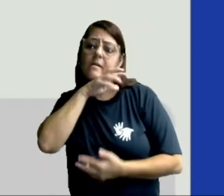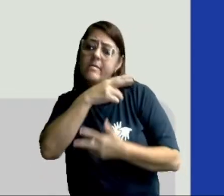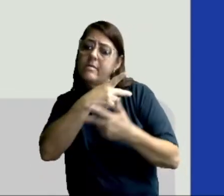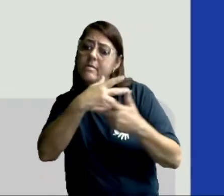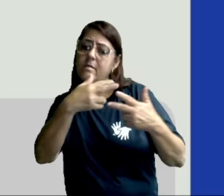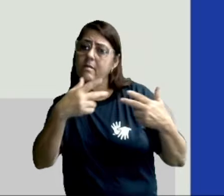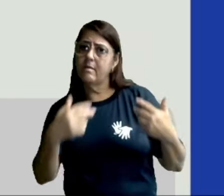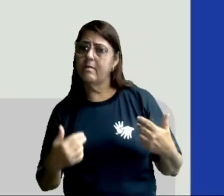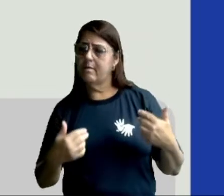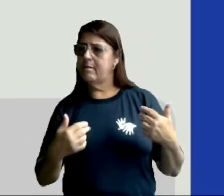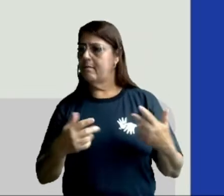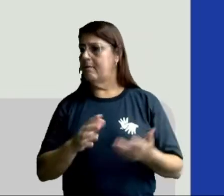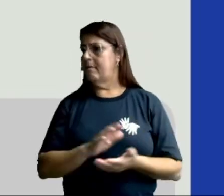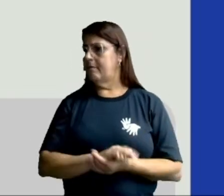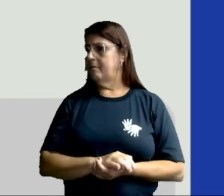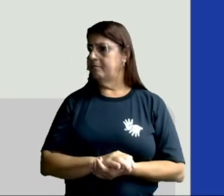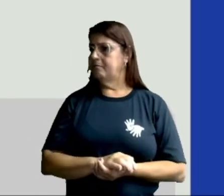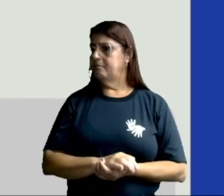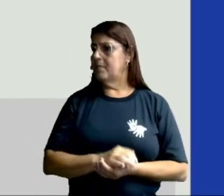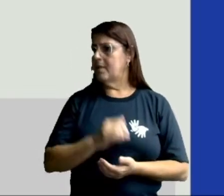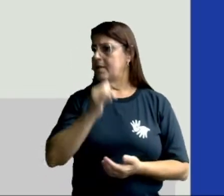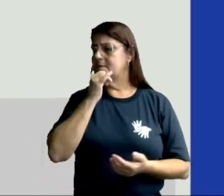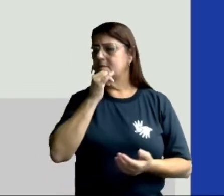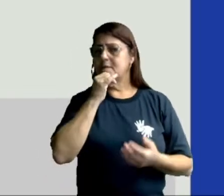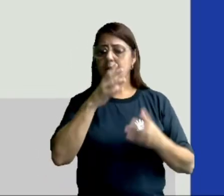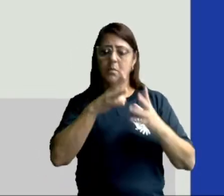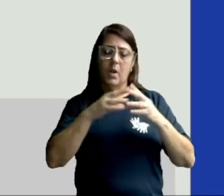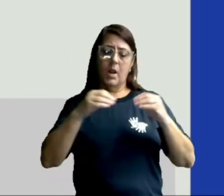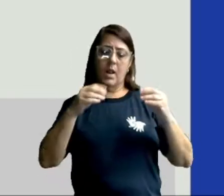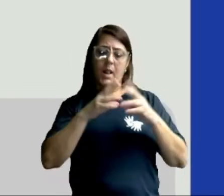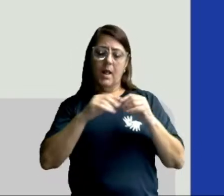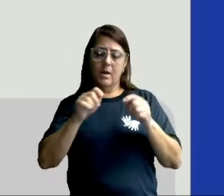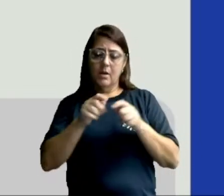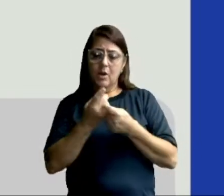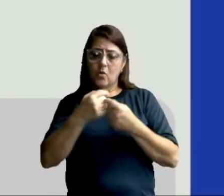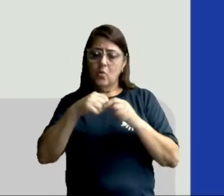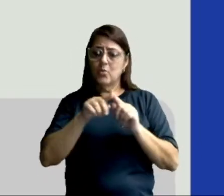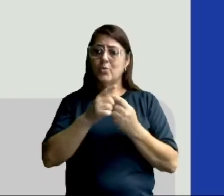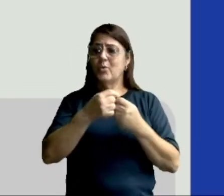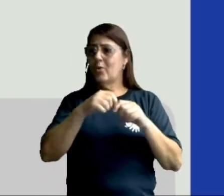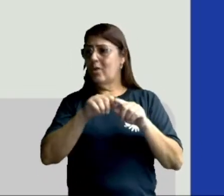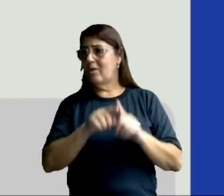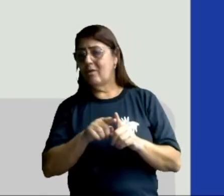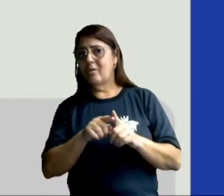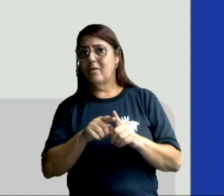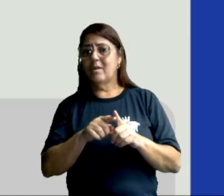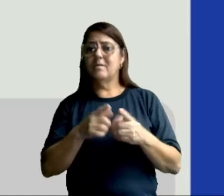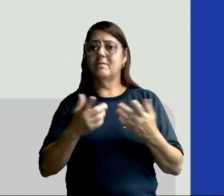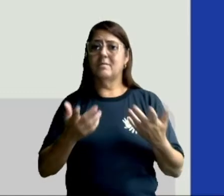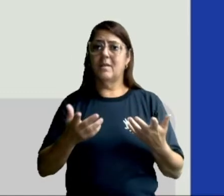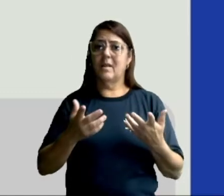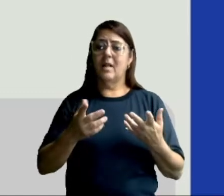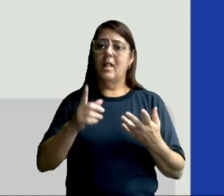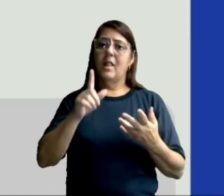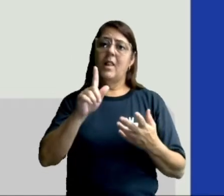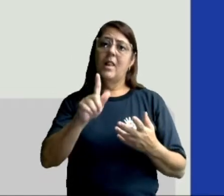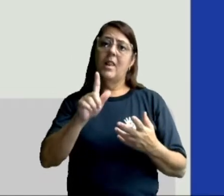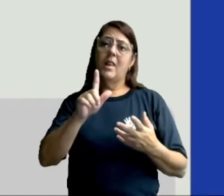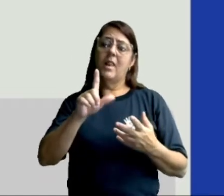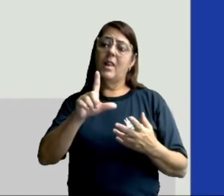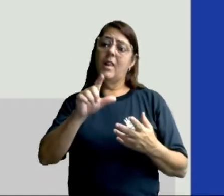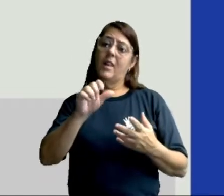um material de origem animal, né, que é utilizado como matéria-prima na produção de tecidos,